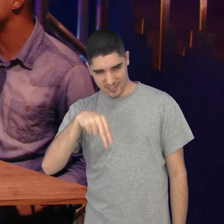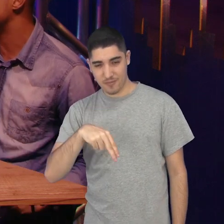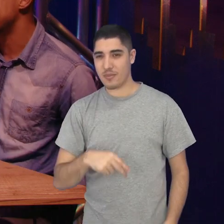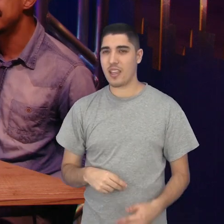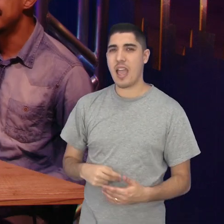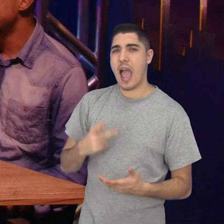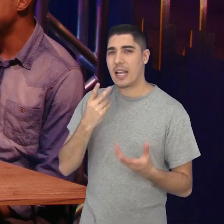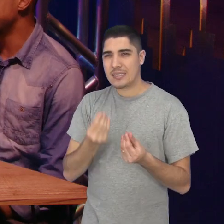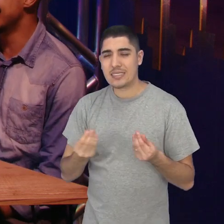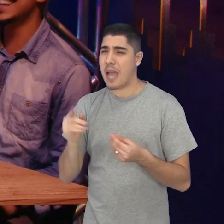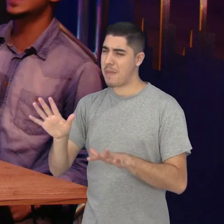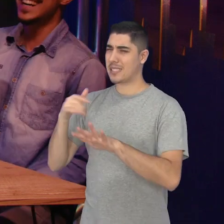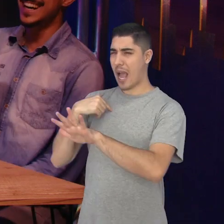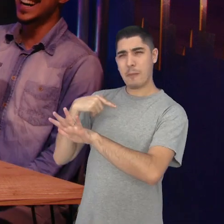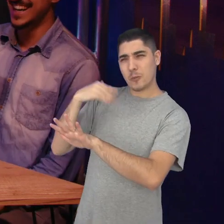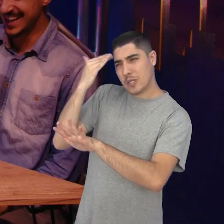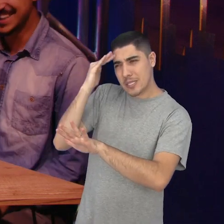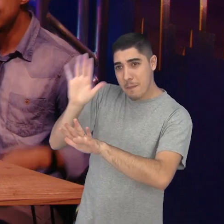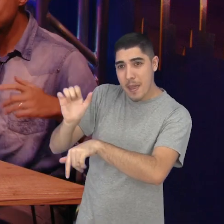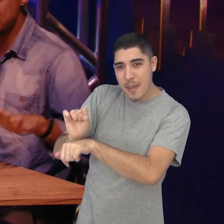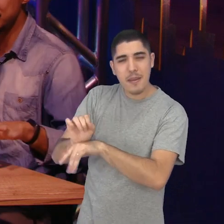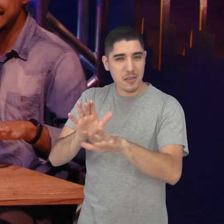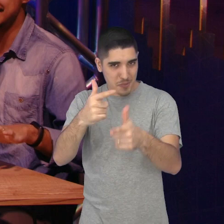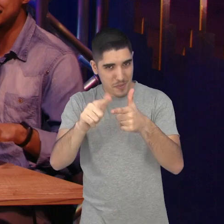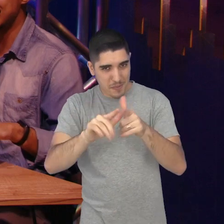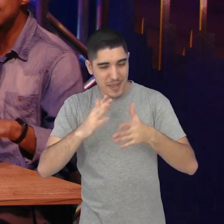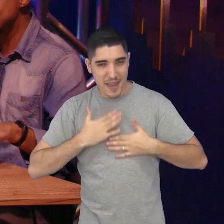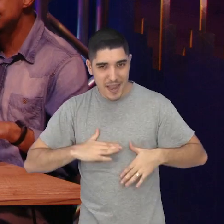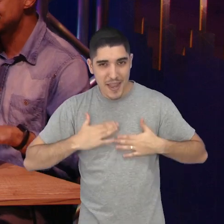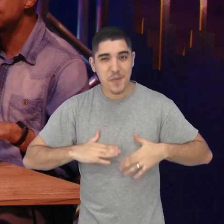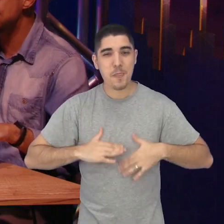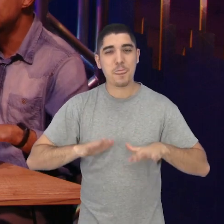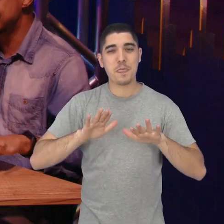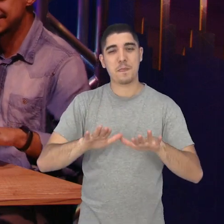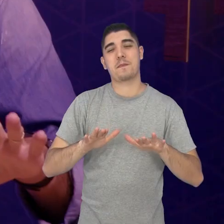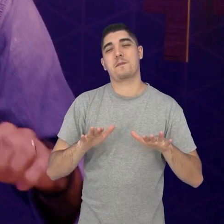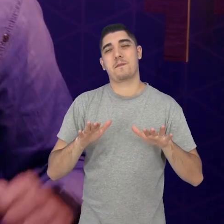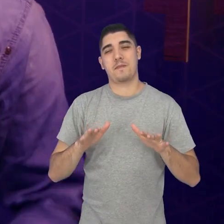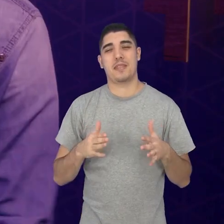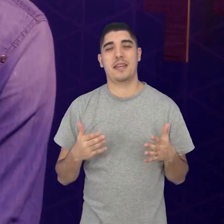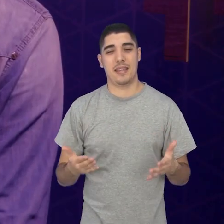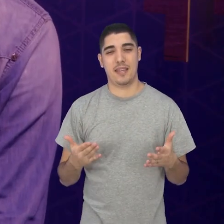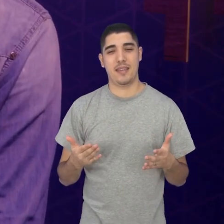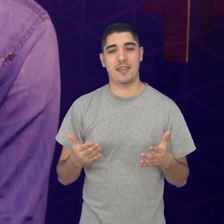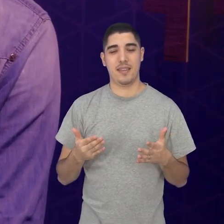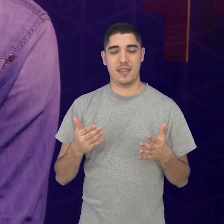já falou que eu não peguei aqui, ó. Muita importância, Vic. A gente é de humanos, não tem problema.